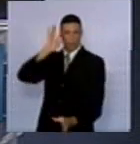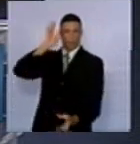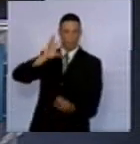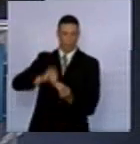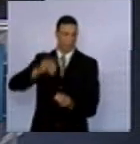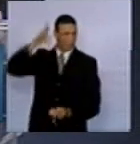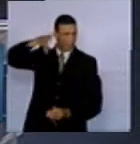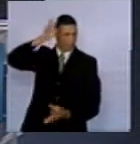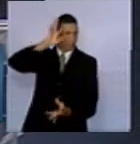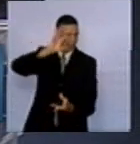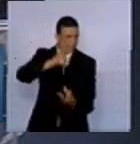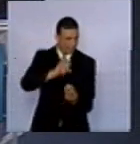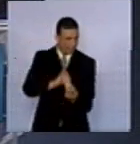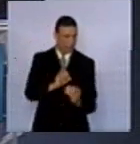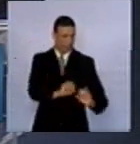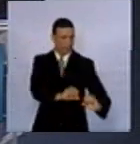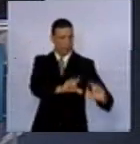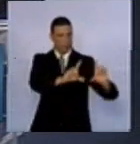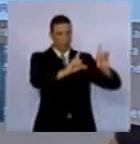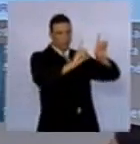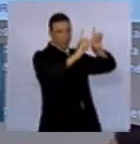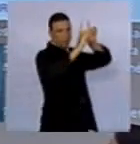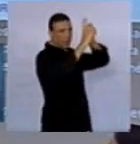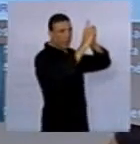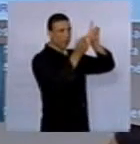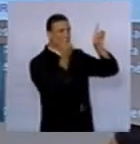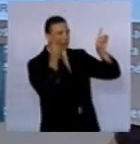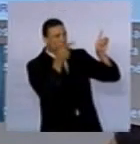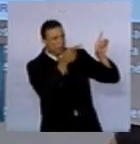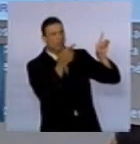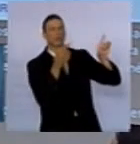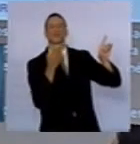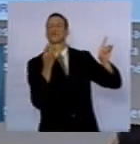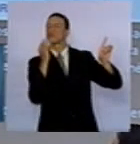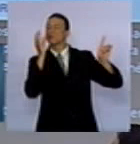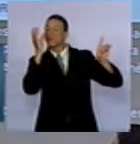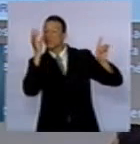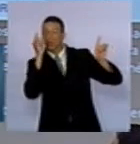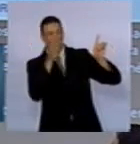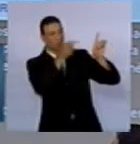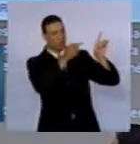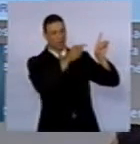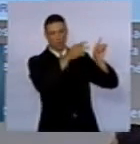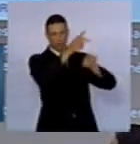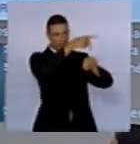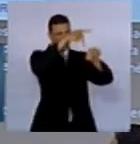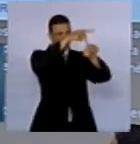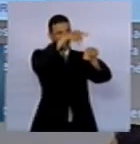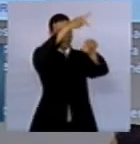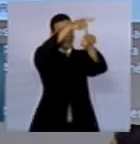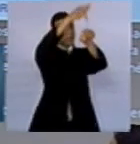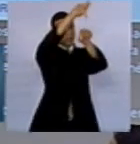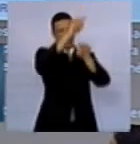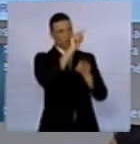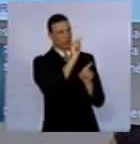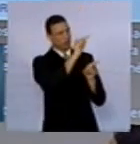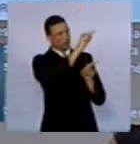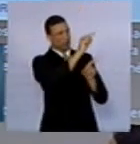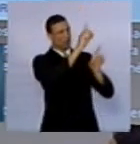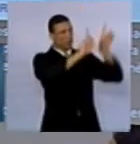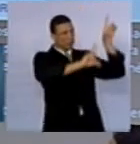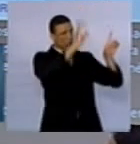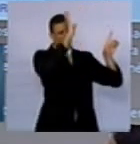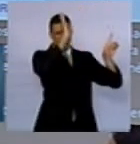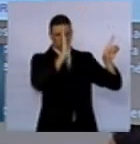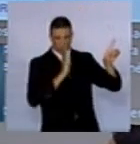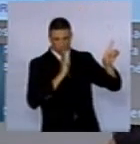a minha apresentação esse aqui é um slide interessante que mostra é como que alguns países convivem com a realidade da televisão aberta